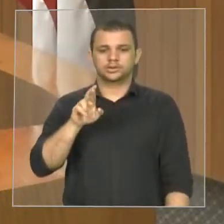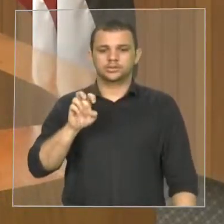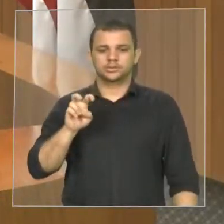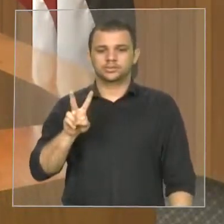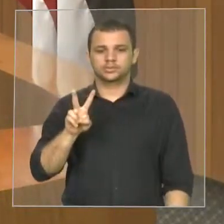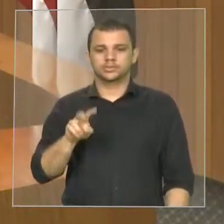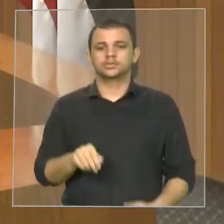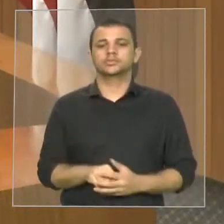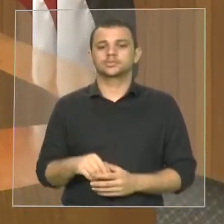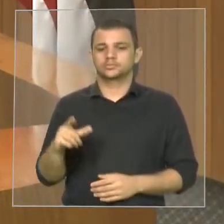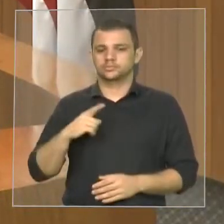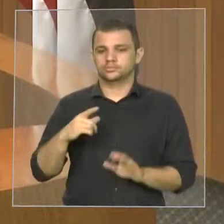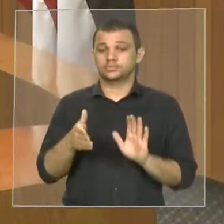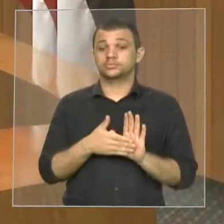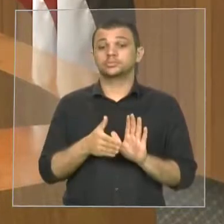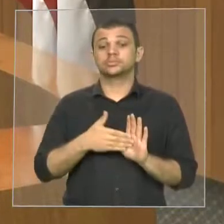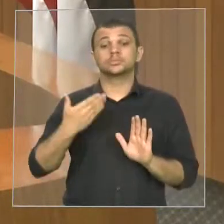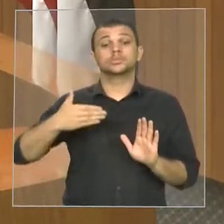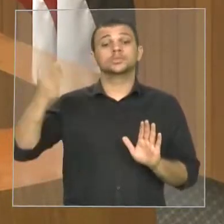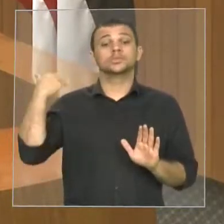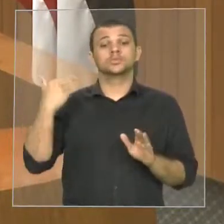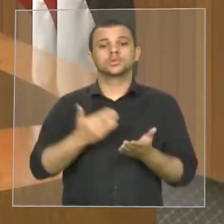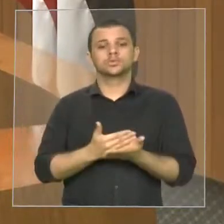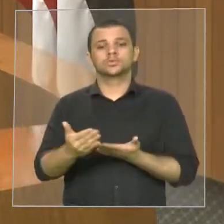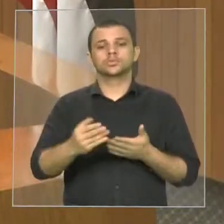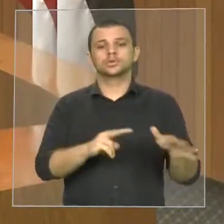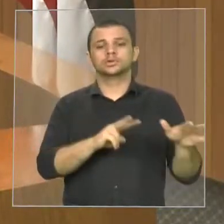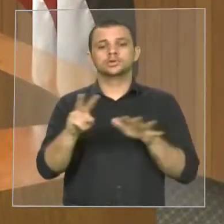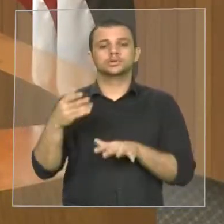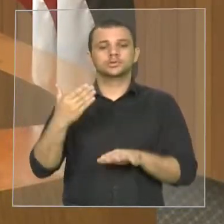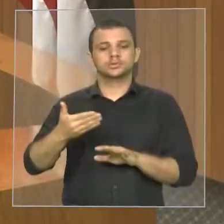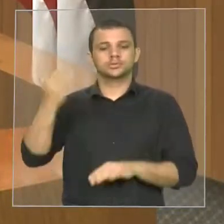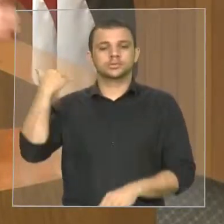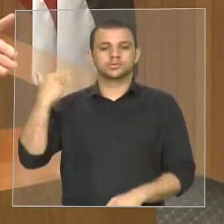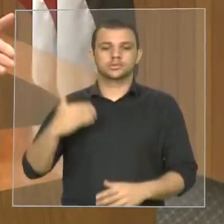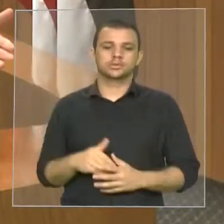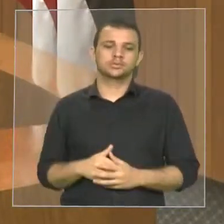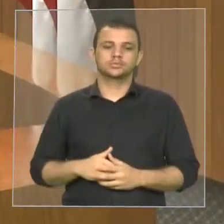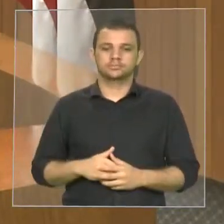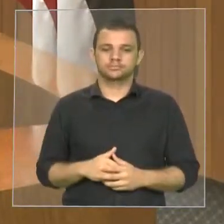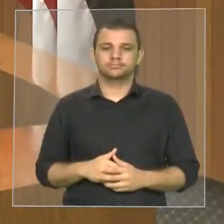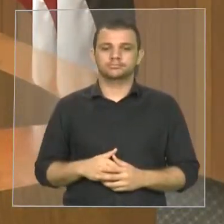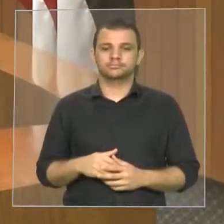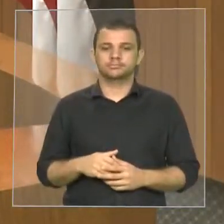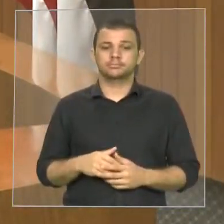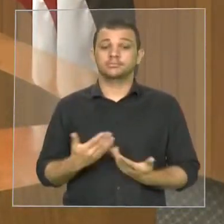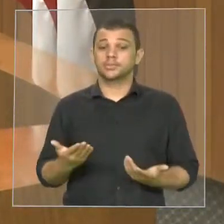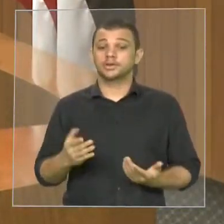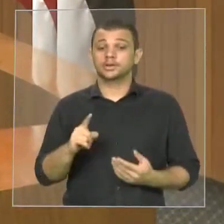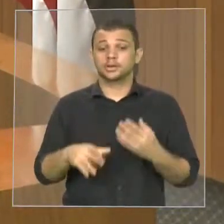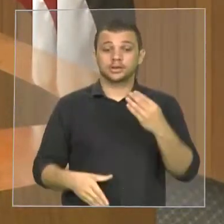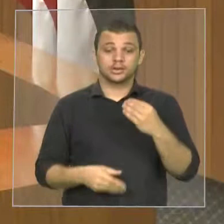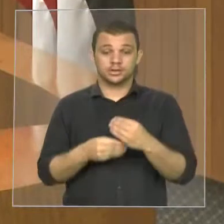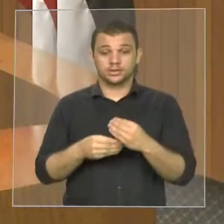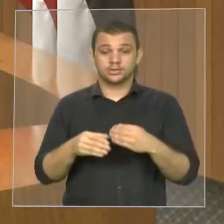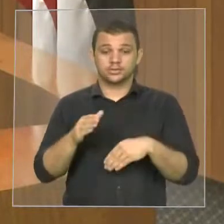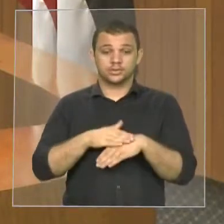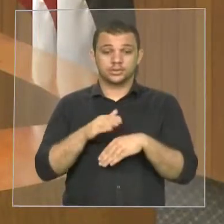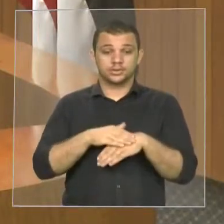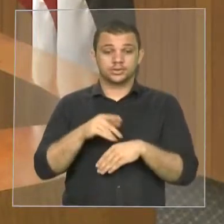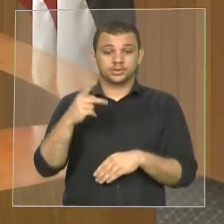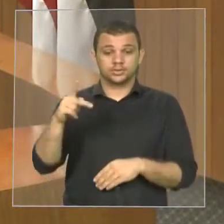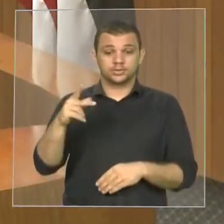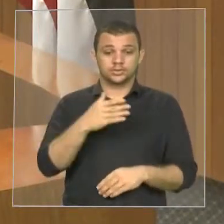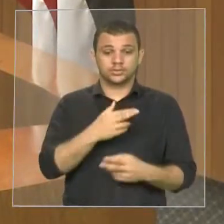na pauta desde o início da semana passada, deputado Max Barros. E, pasmem, a emenda apresentada pelo representante